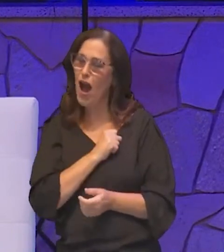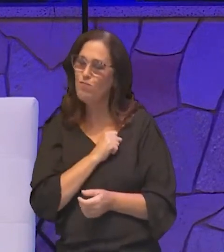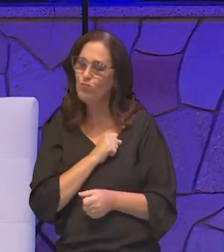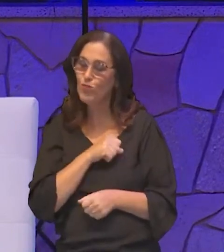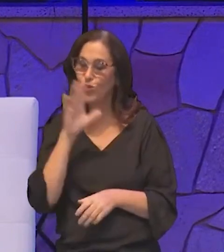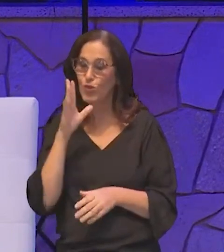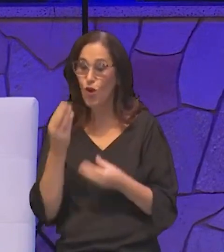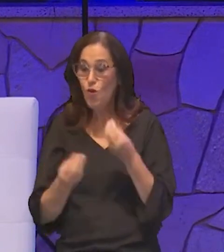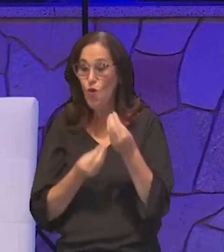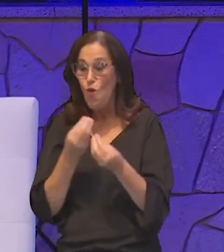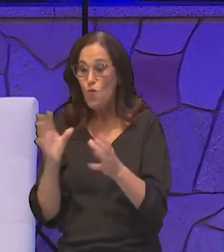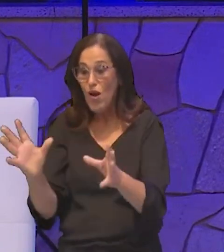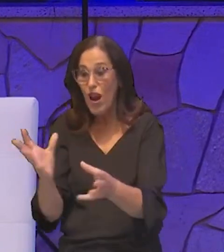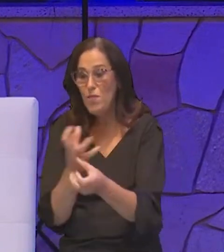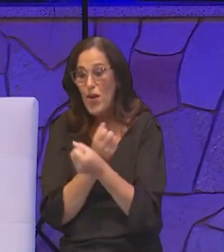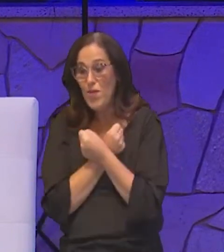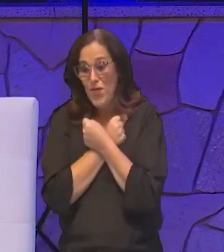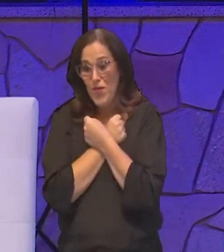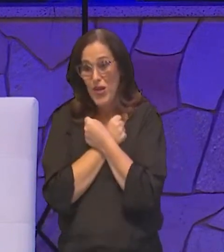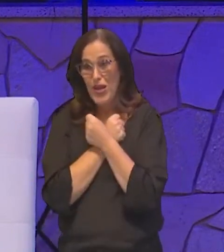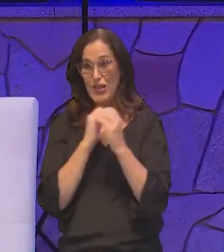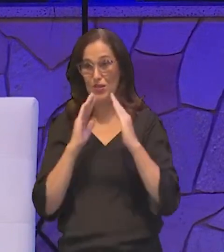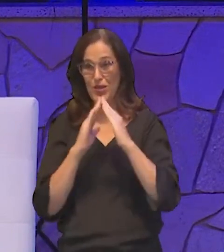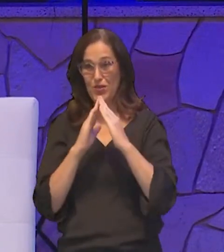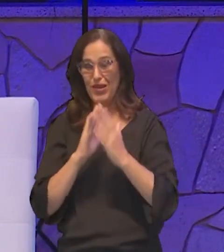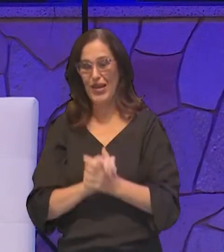olha a forma que ela me acolheu e me recebeu.